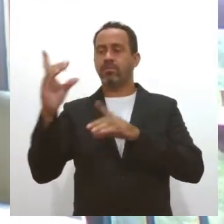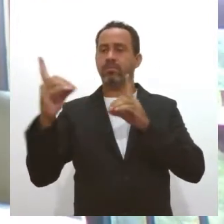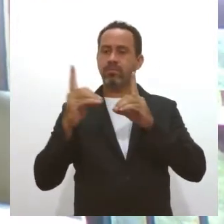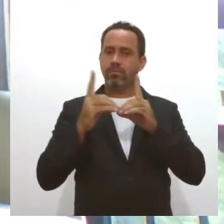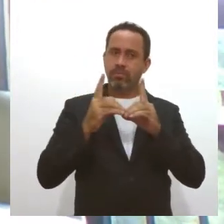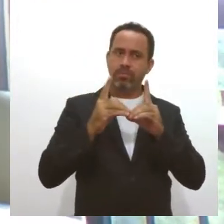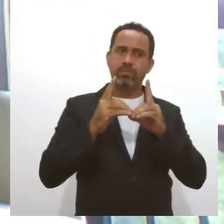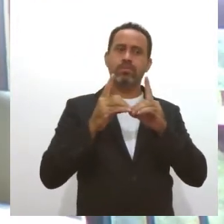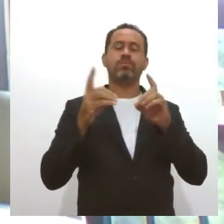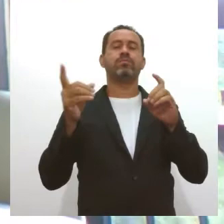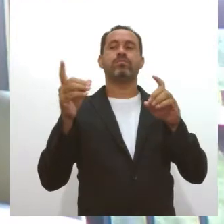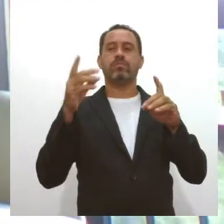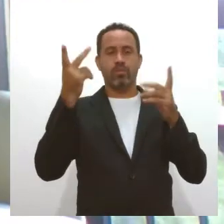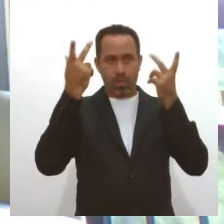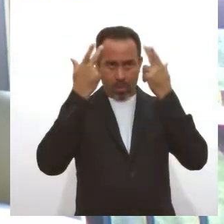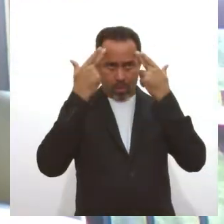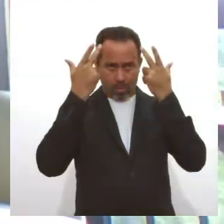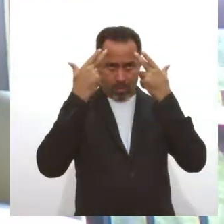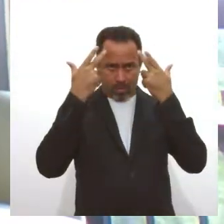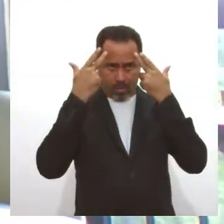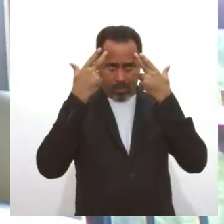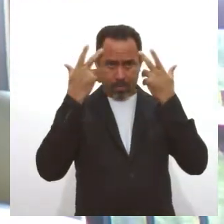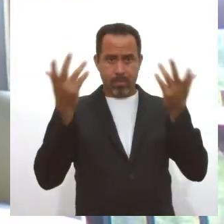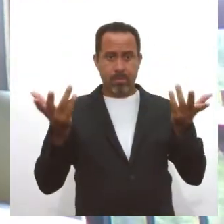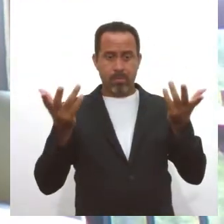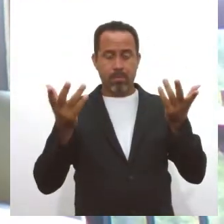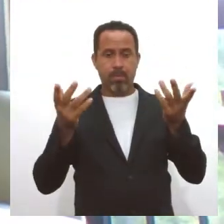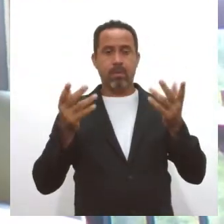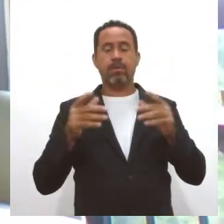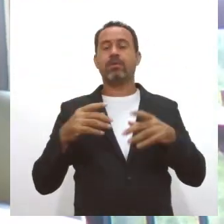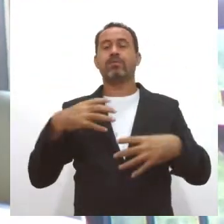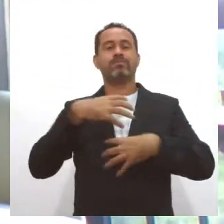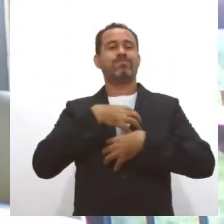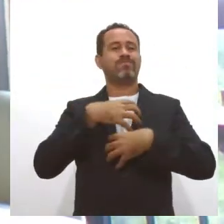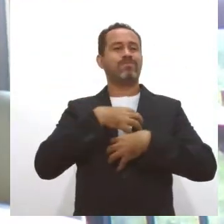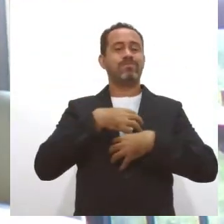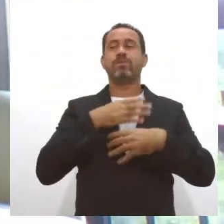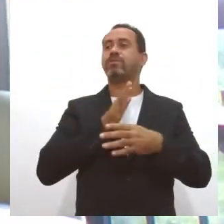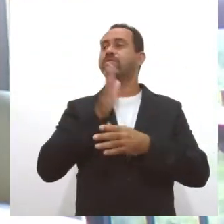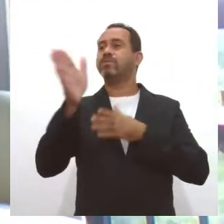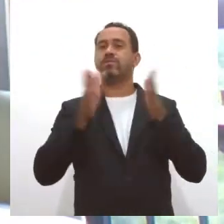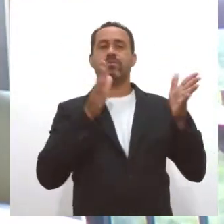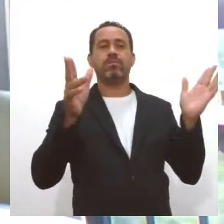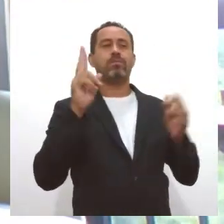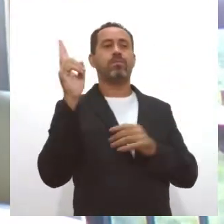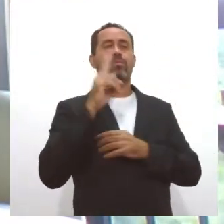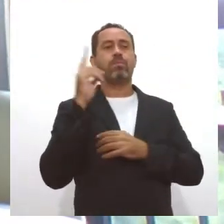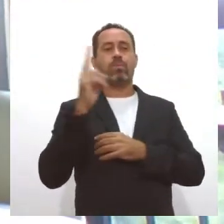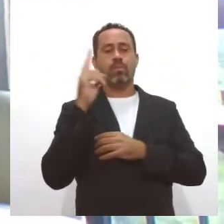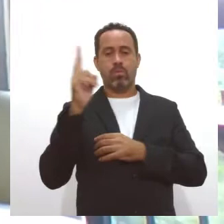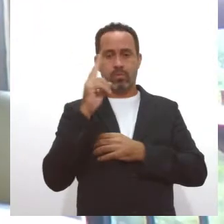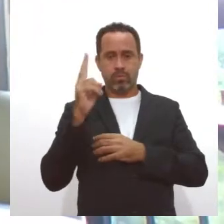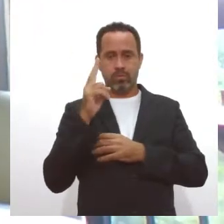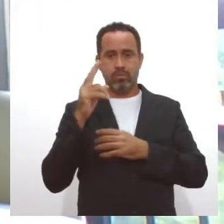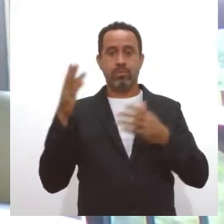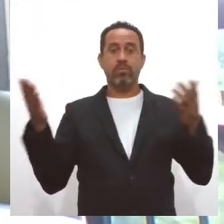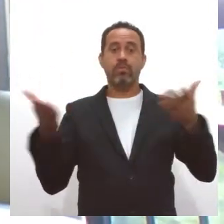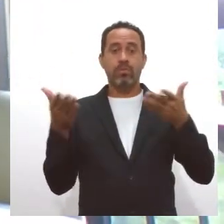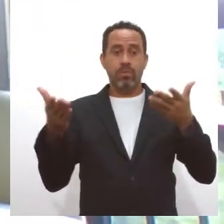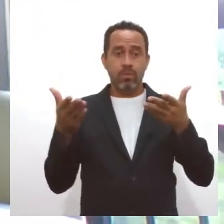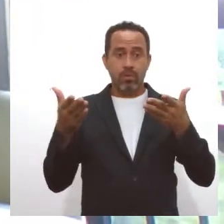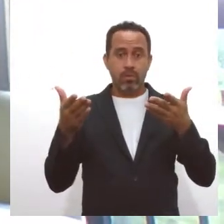suas consultas regulares, ou ao sentirem os primeiros sintomas, eles se dirigiam às urgências. Hoje, eles vão com um pouco